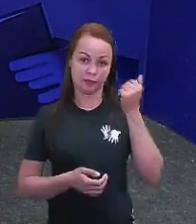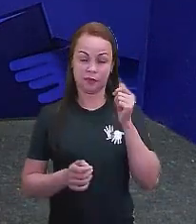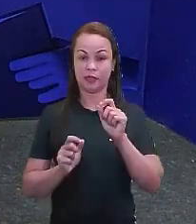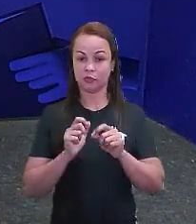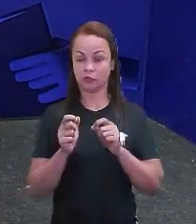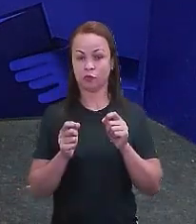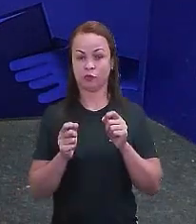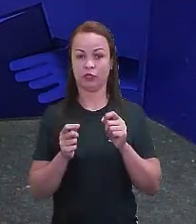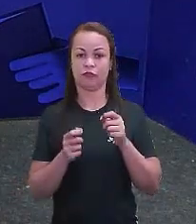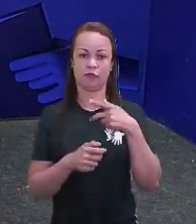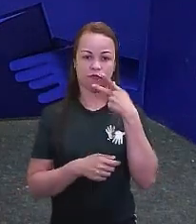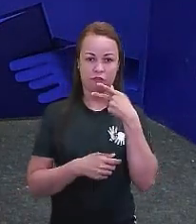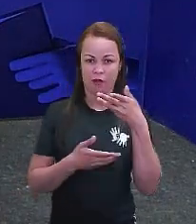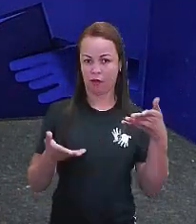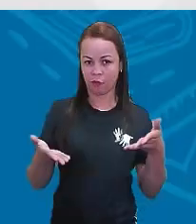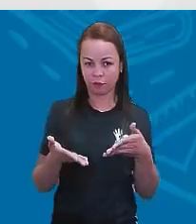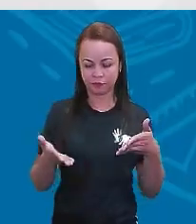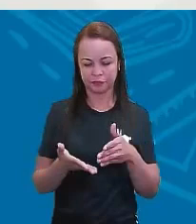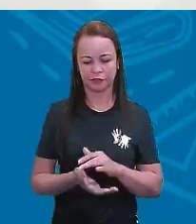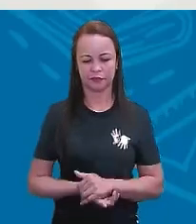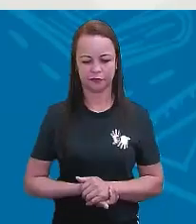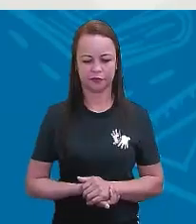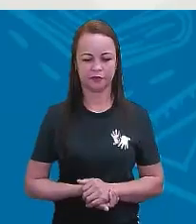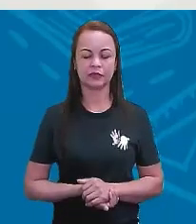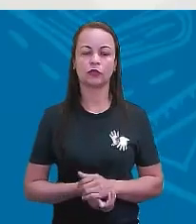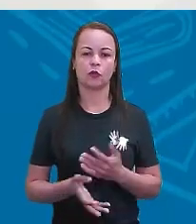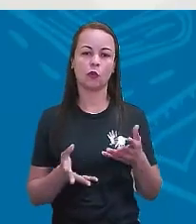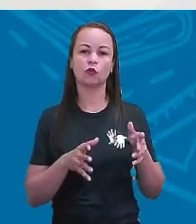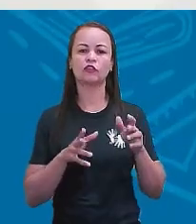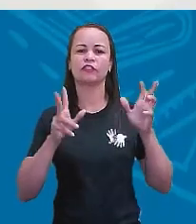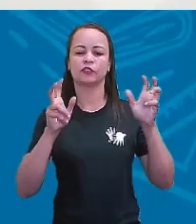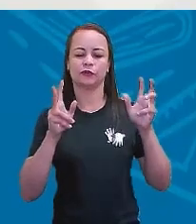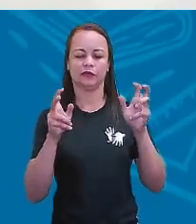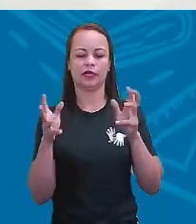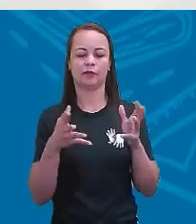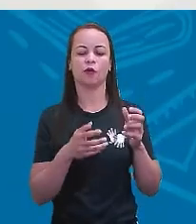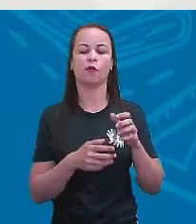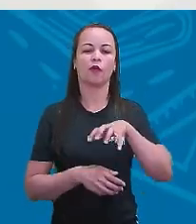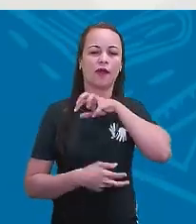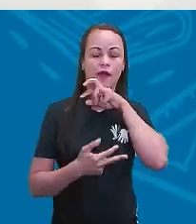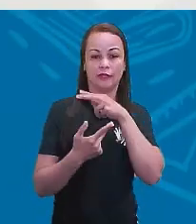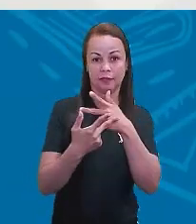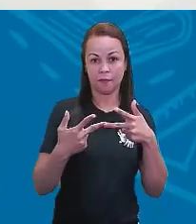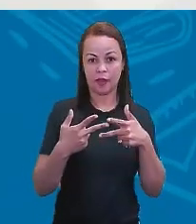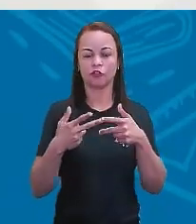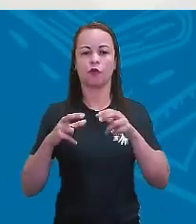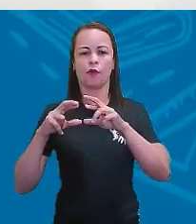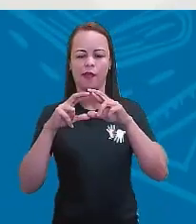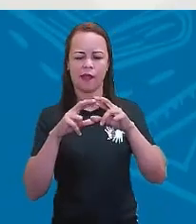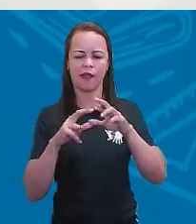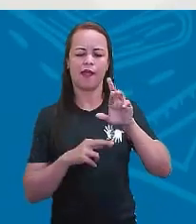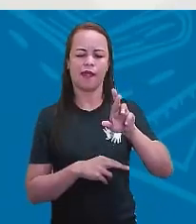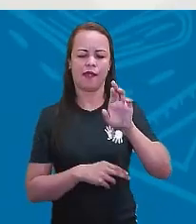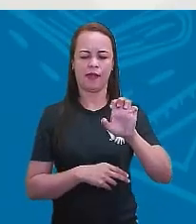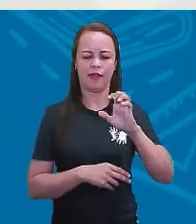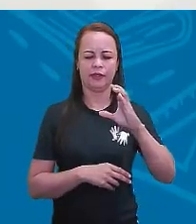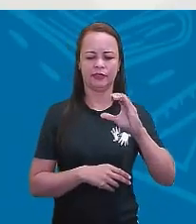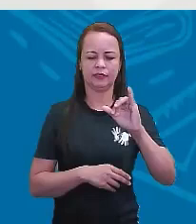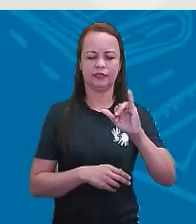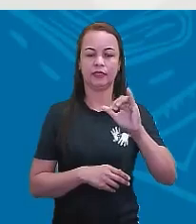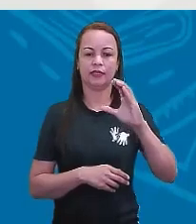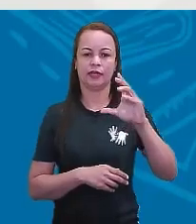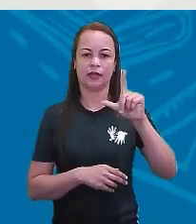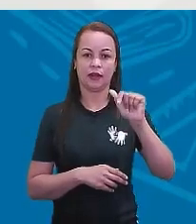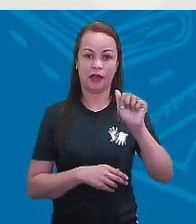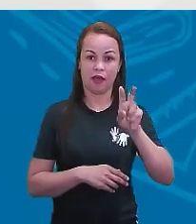vai falar hoje. Hoje nós vamos falar sobre animais com recicláveis. Vocês já viram animais feitos com